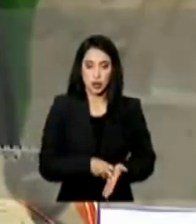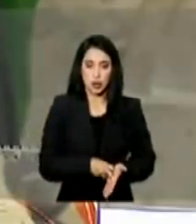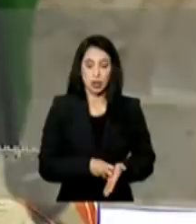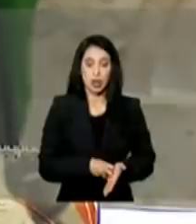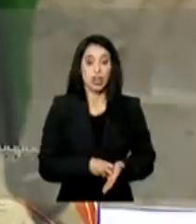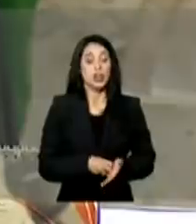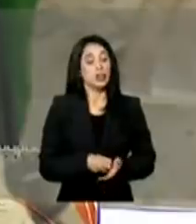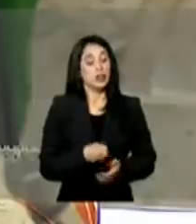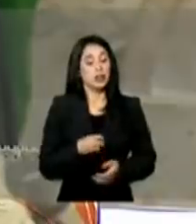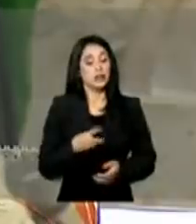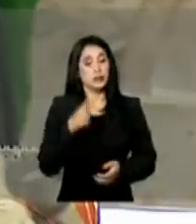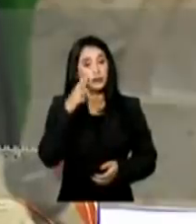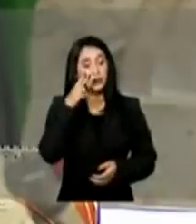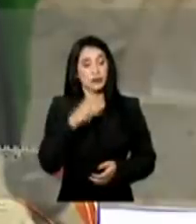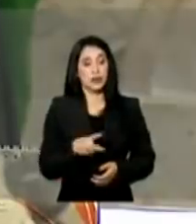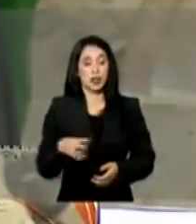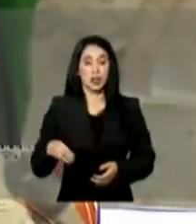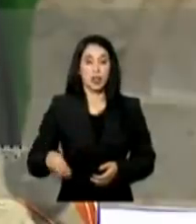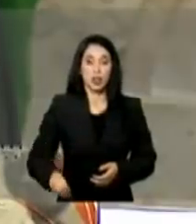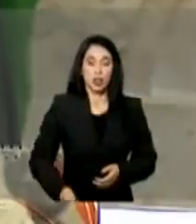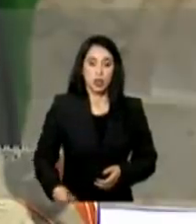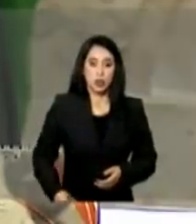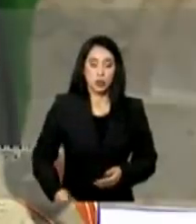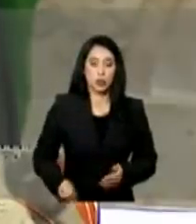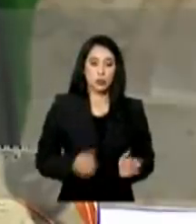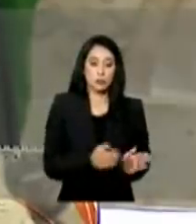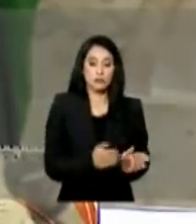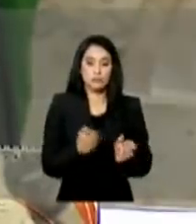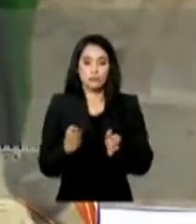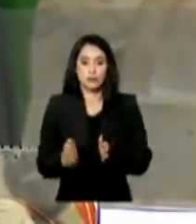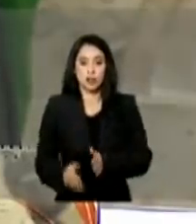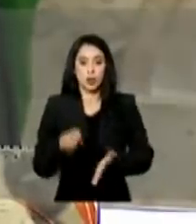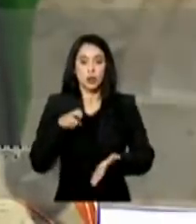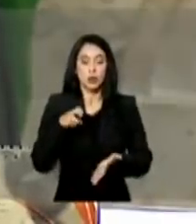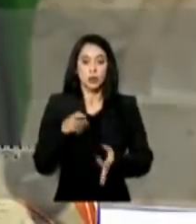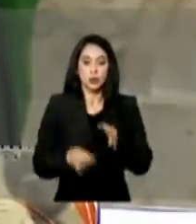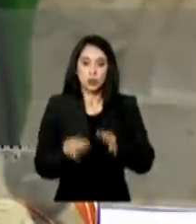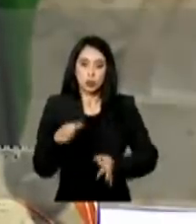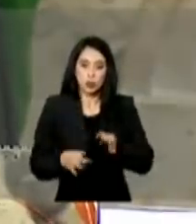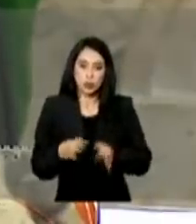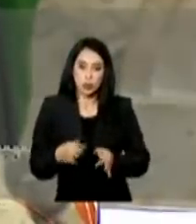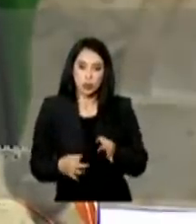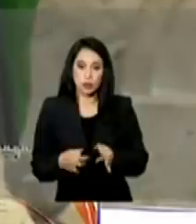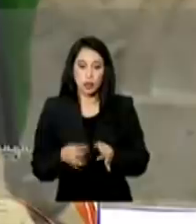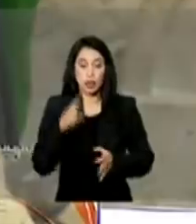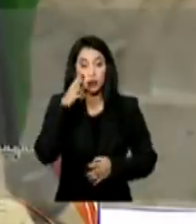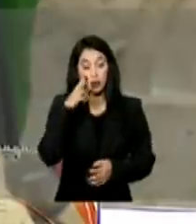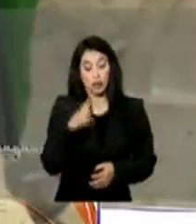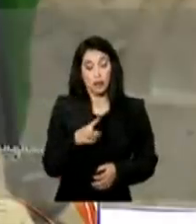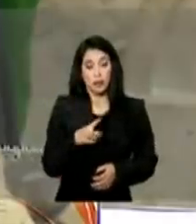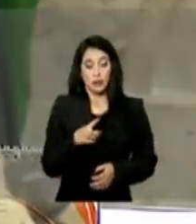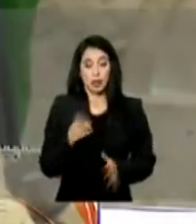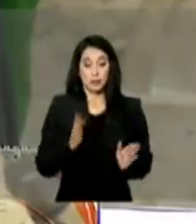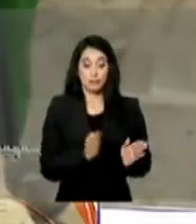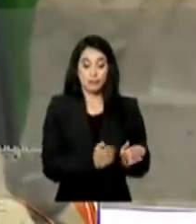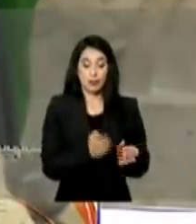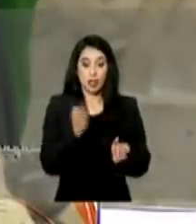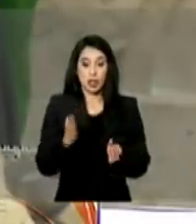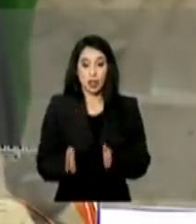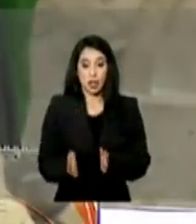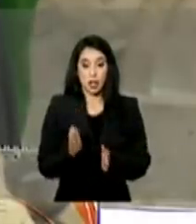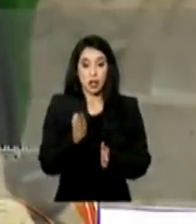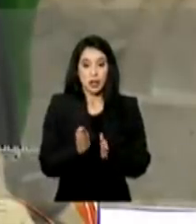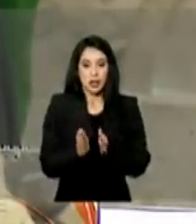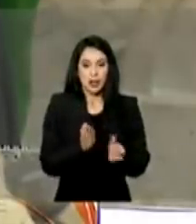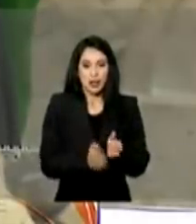áreas chamou de demasiadamente interventiva a medida do presidente do supremo que solicitou o relatório financeiro do antigo